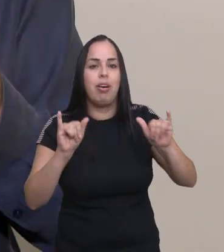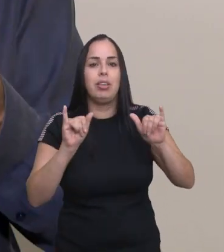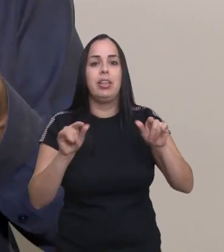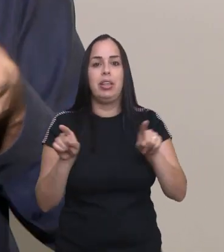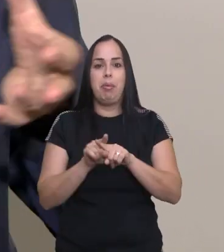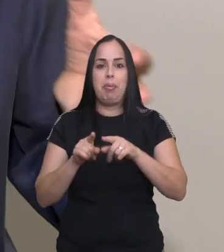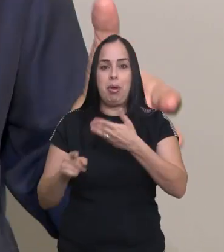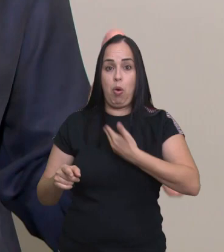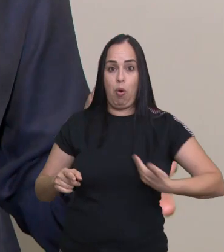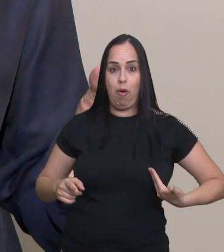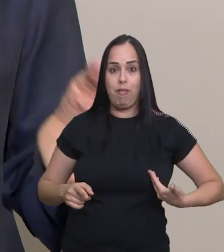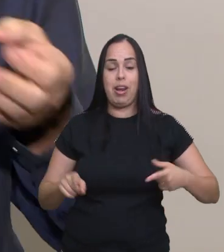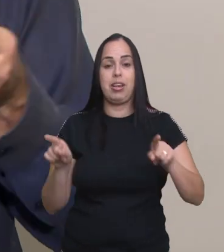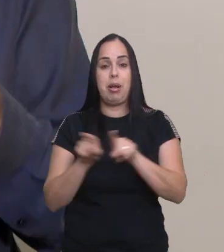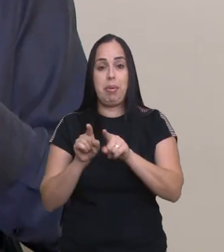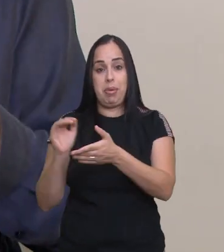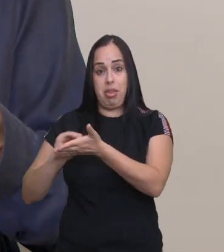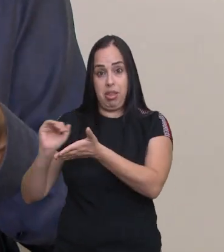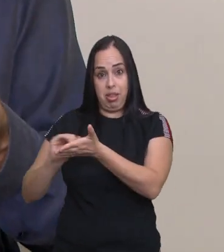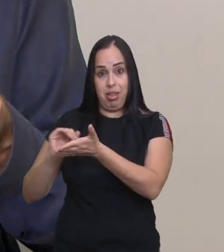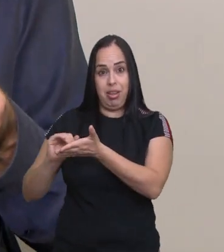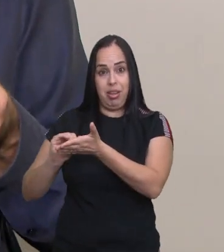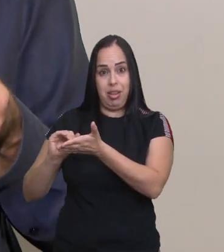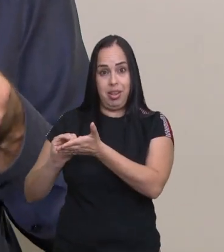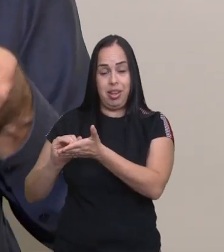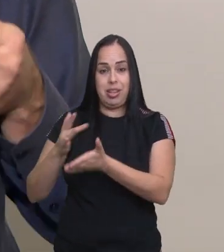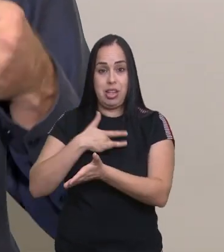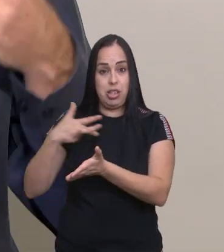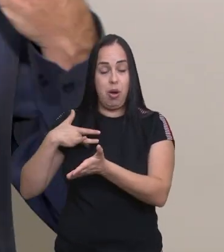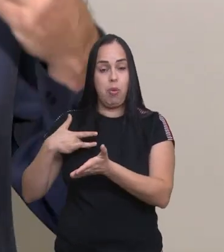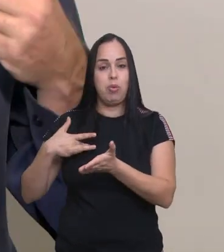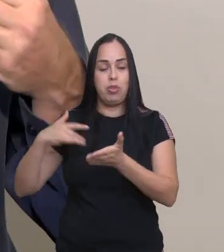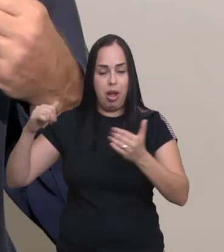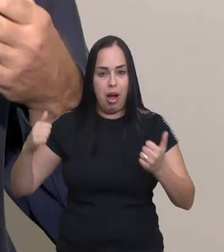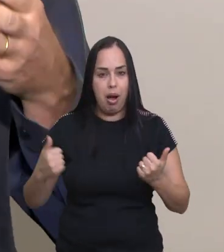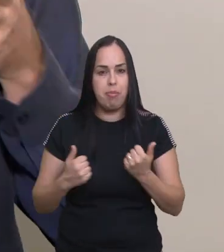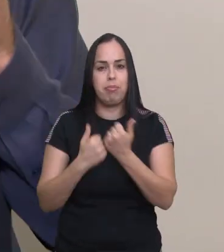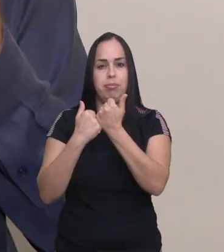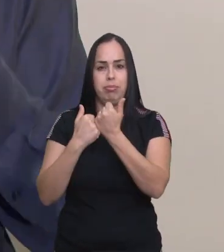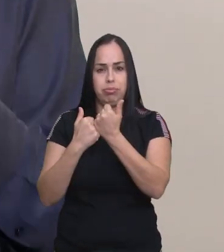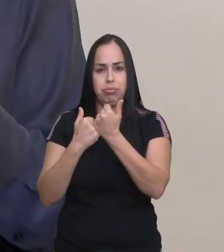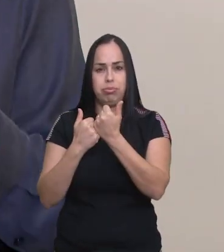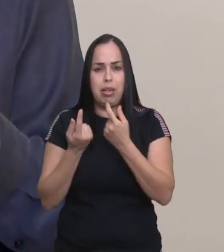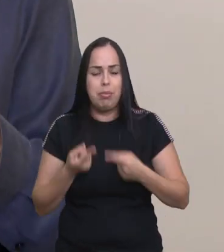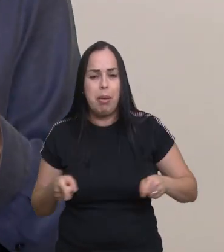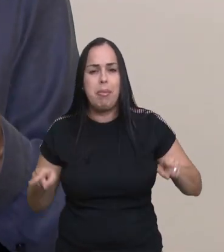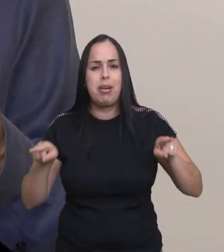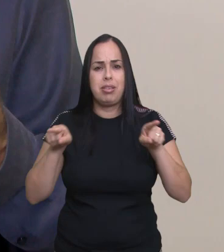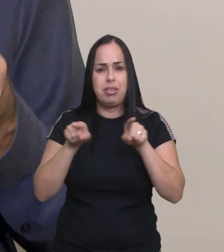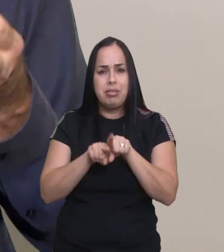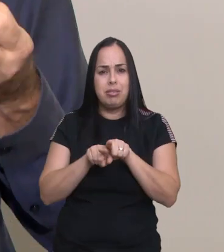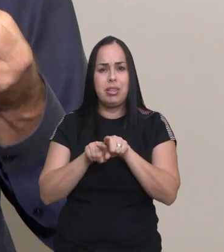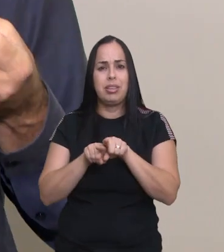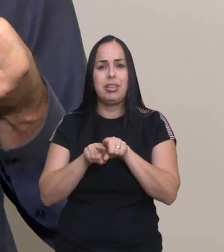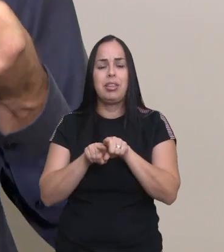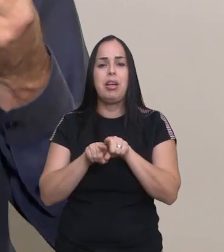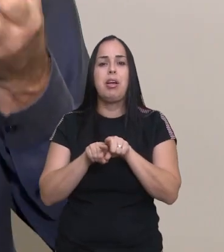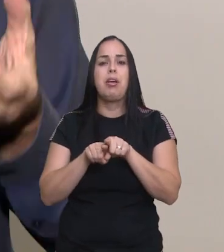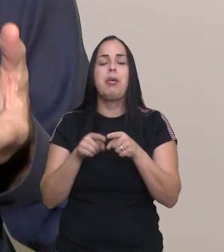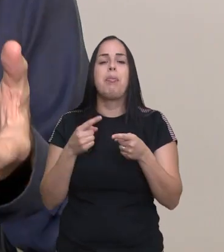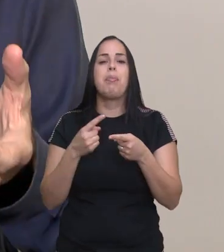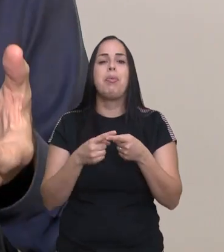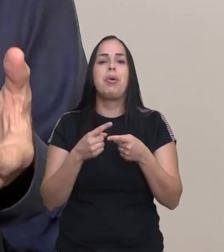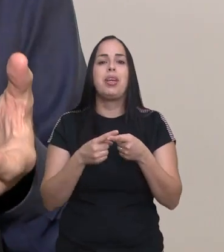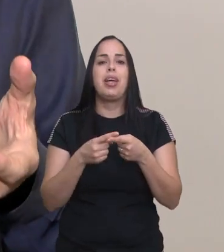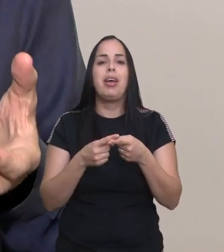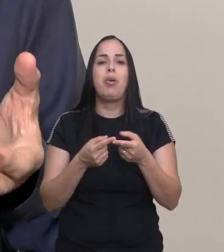apoiando o governo e a Secretaria de Saúde nessa campanha, tá? De maneira de uma parceria mesmo, para a gente tentar diminuir